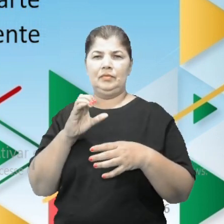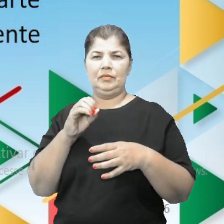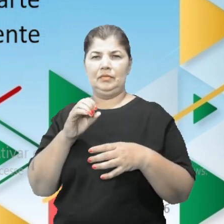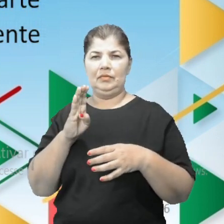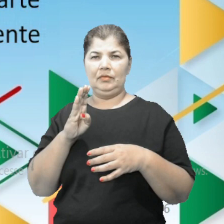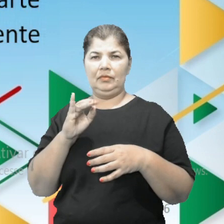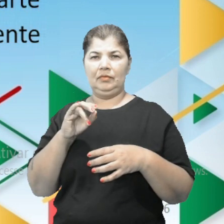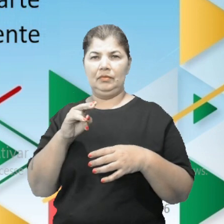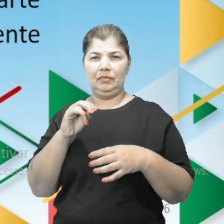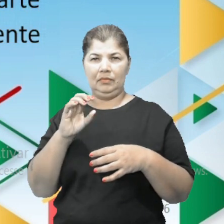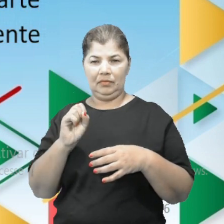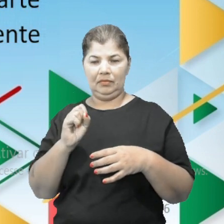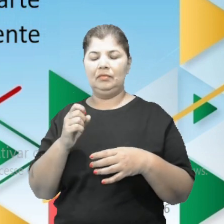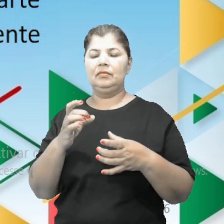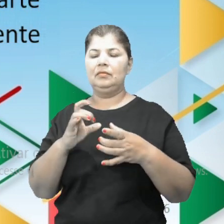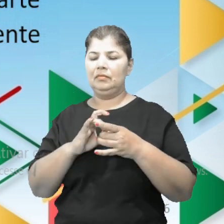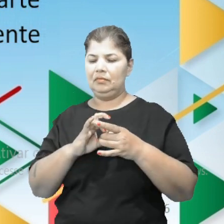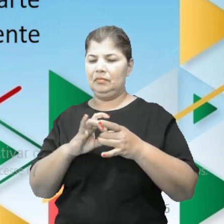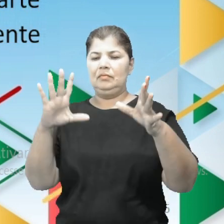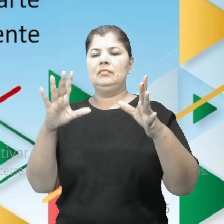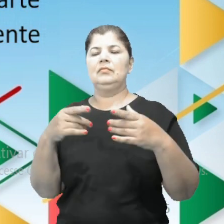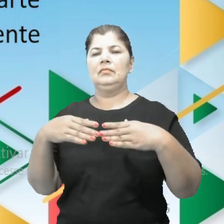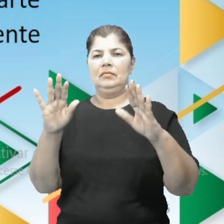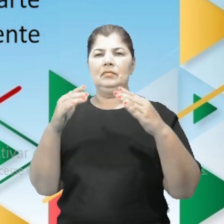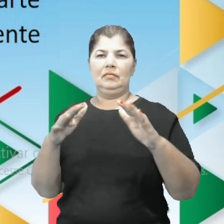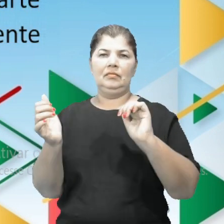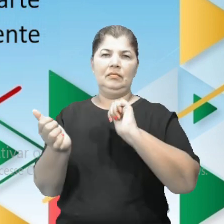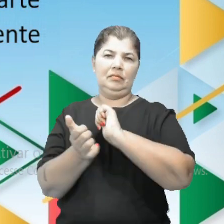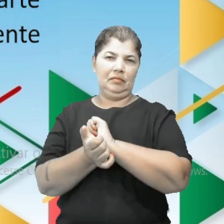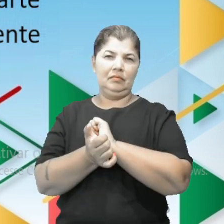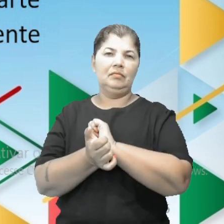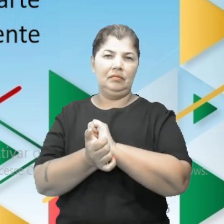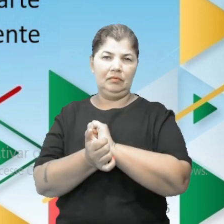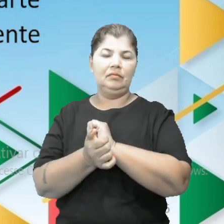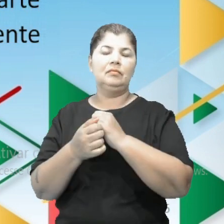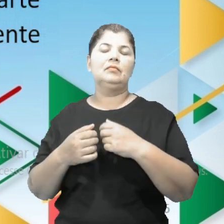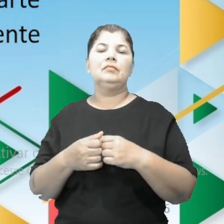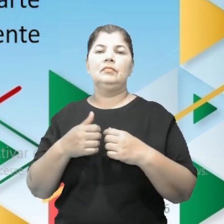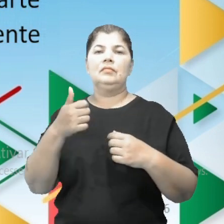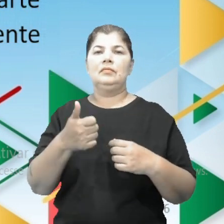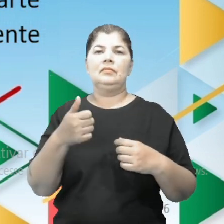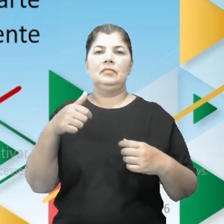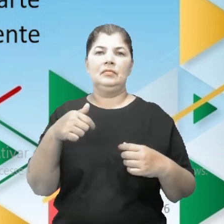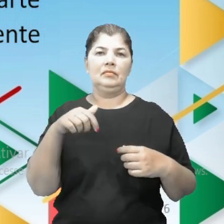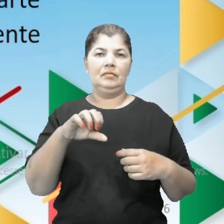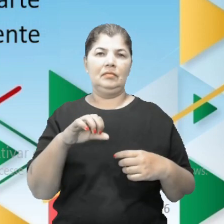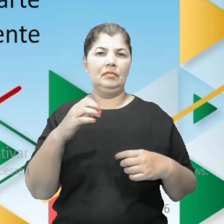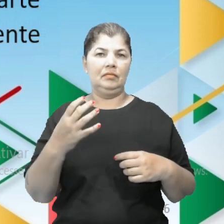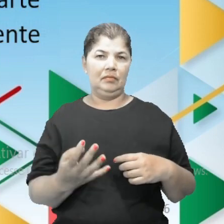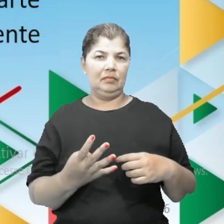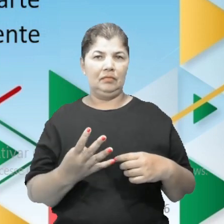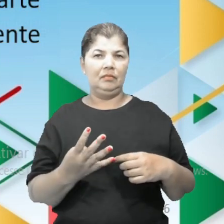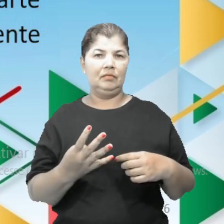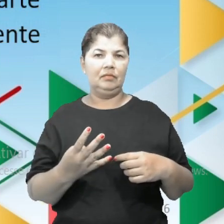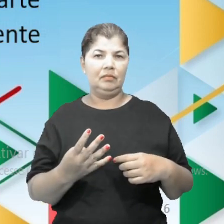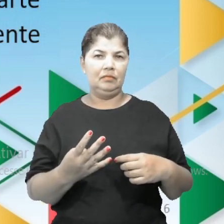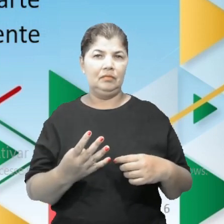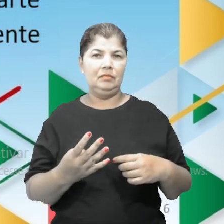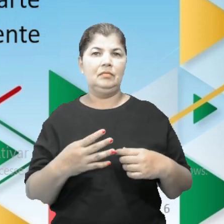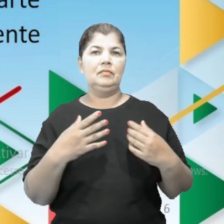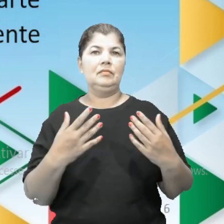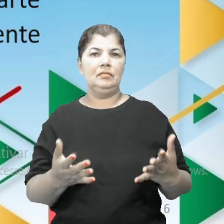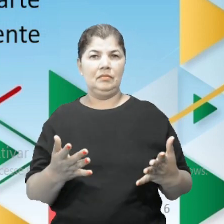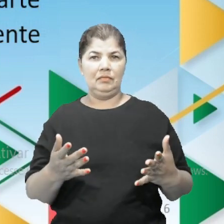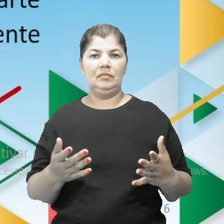e abolia a escravidão nas colônias francesas em 1794. Com isso,